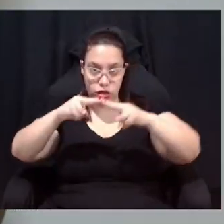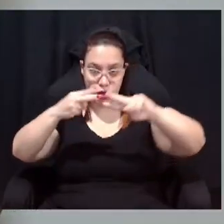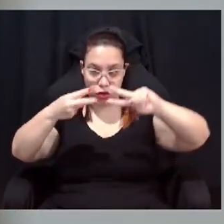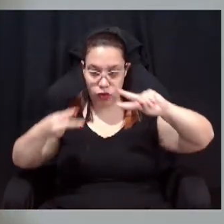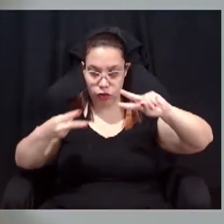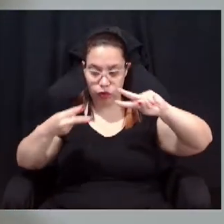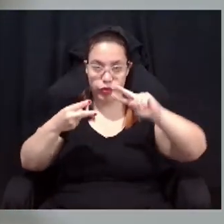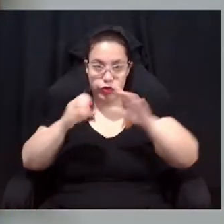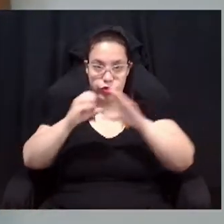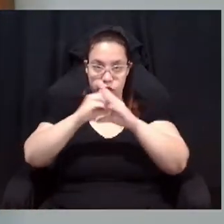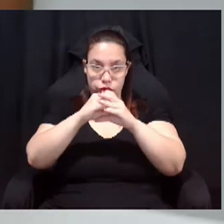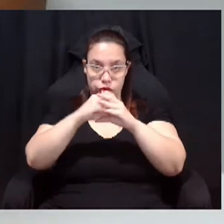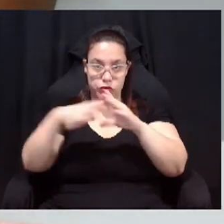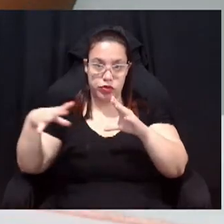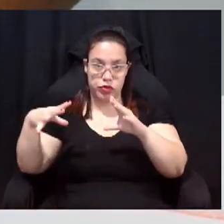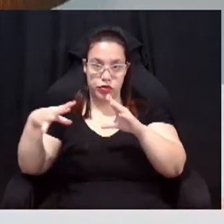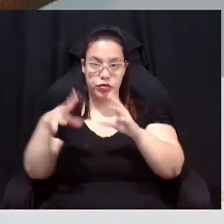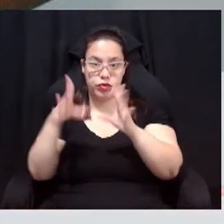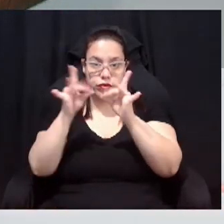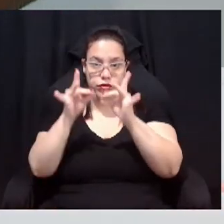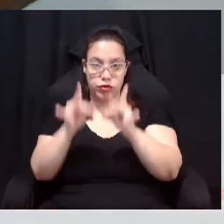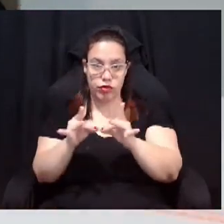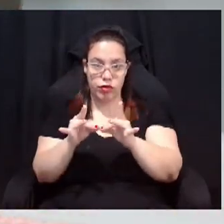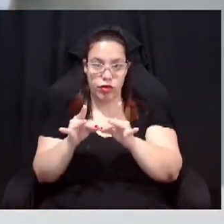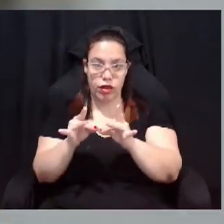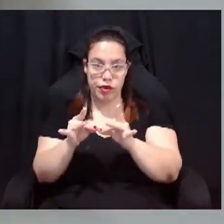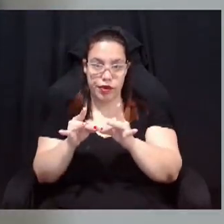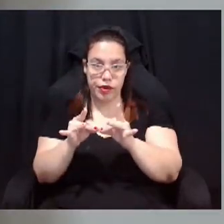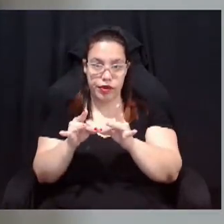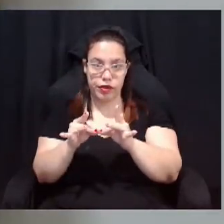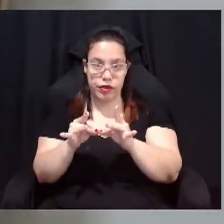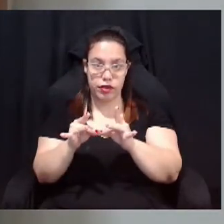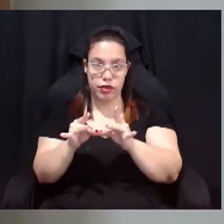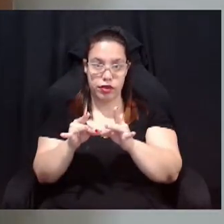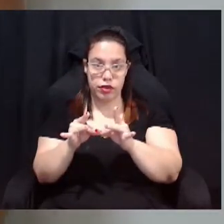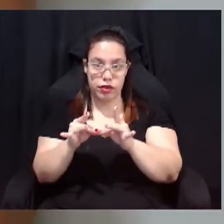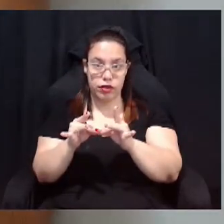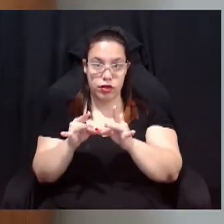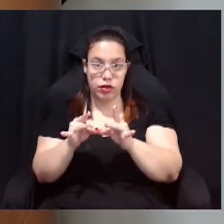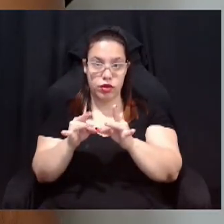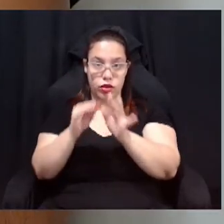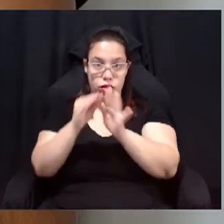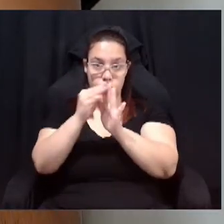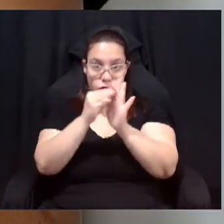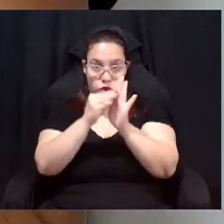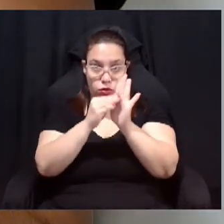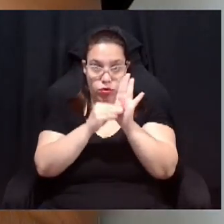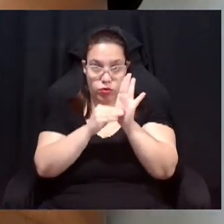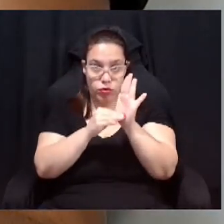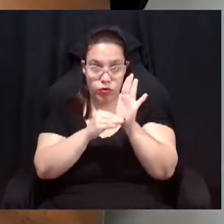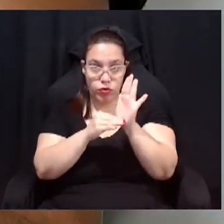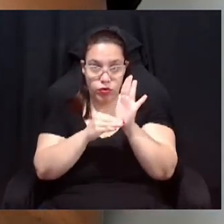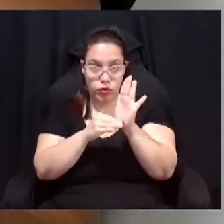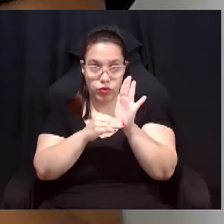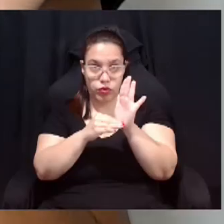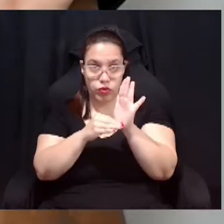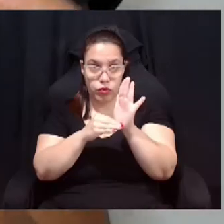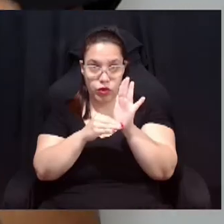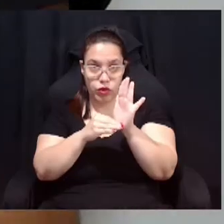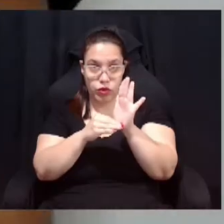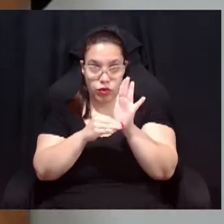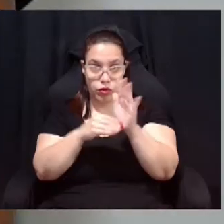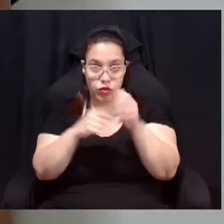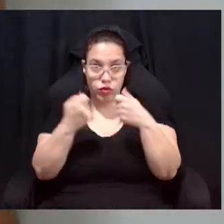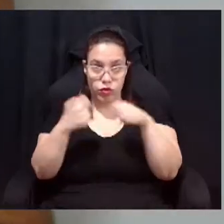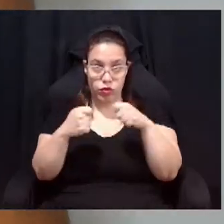característica muito específica dele, de que para a gente formar esse corpinho, a gente precisa de um recheio. Sim. Vão